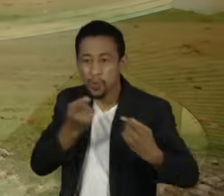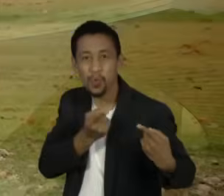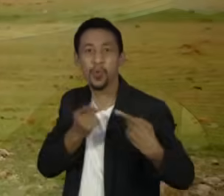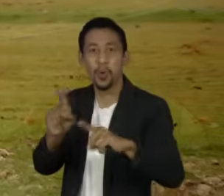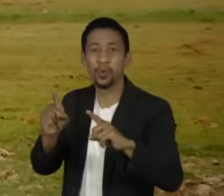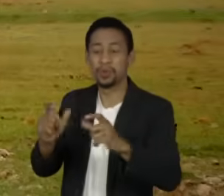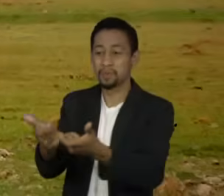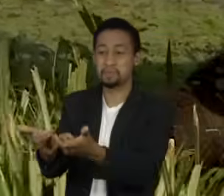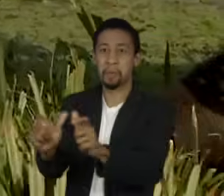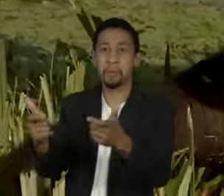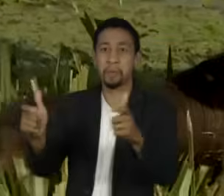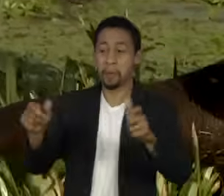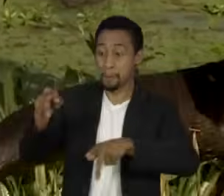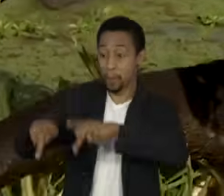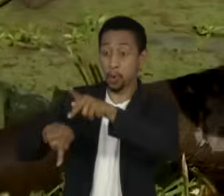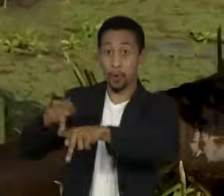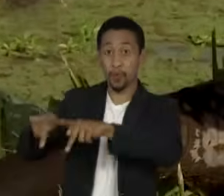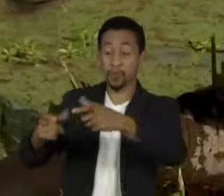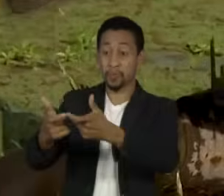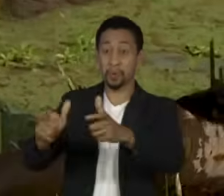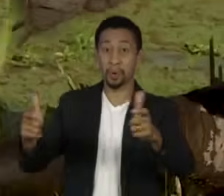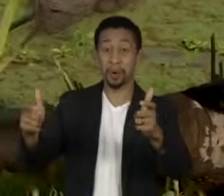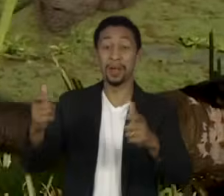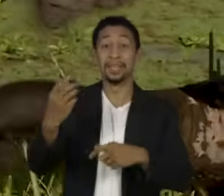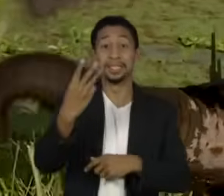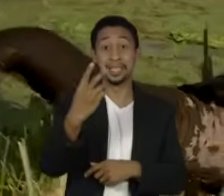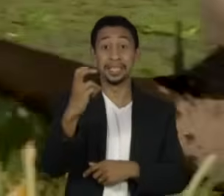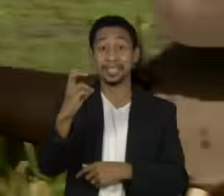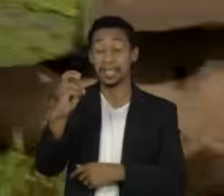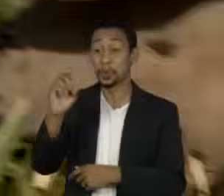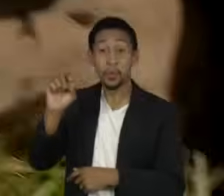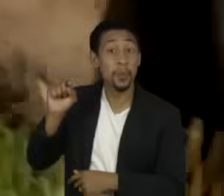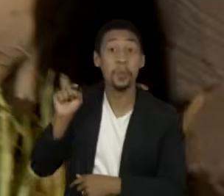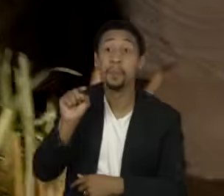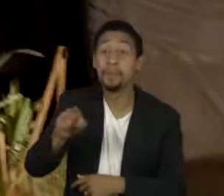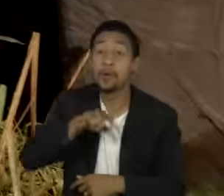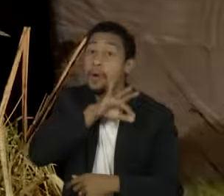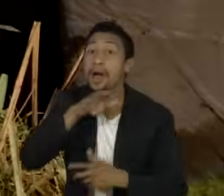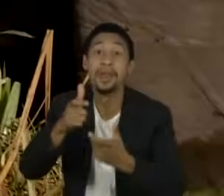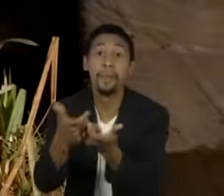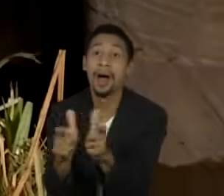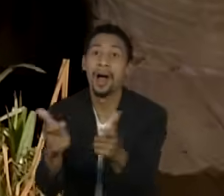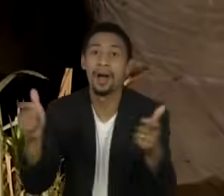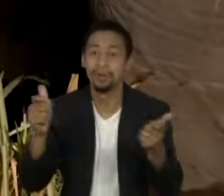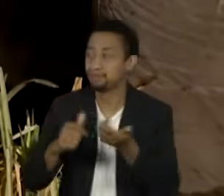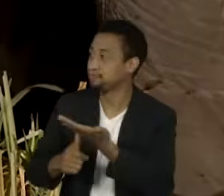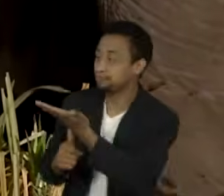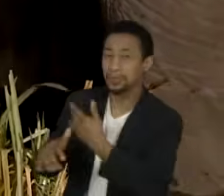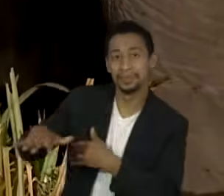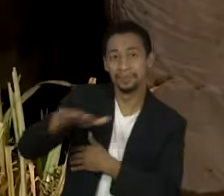crescimento da população, que hoje é de cerca de 35 mil animais em todo o Quênia.